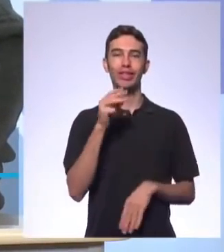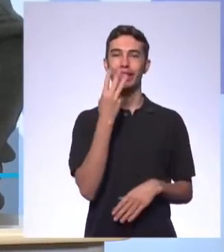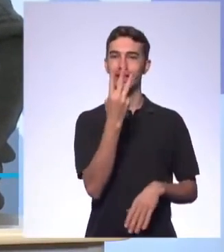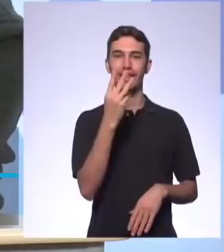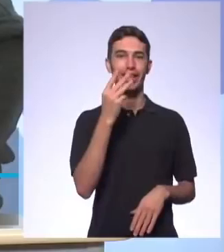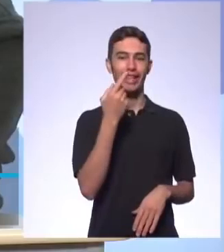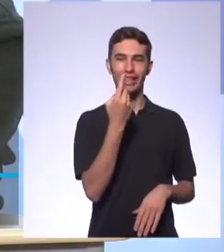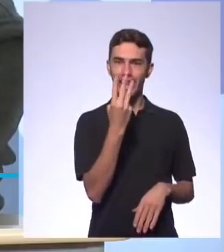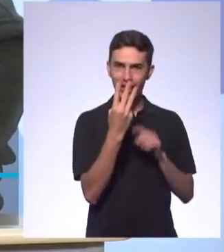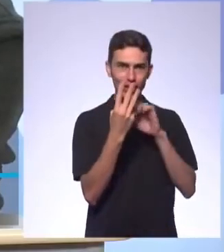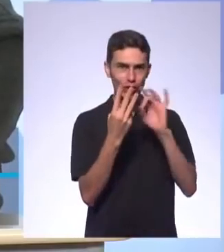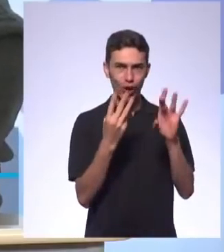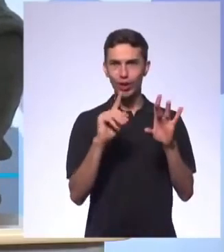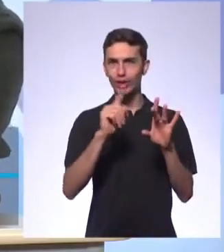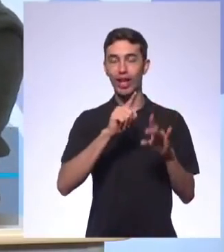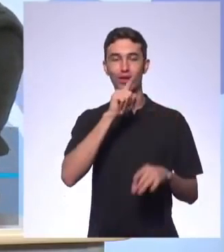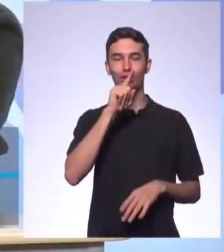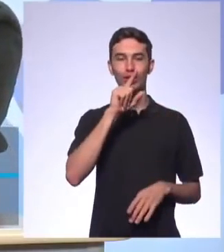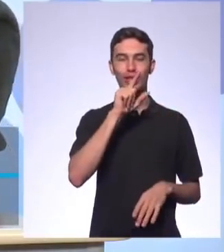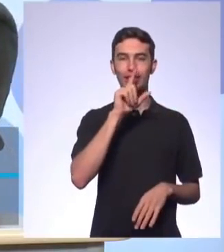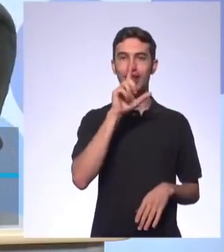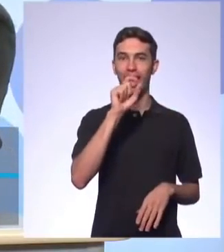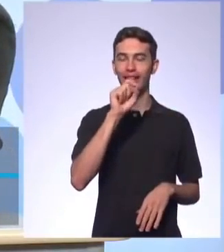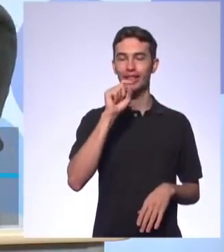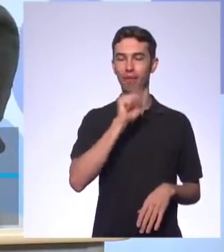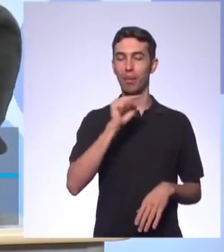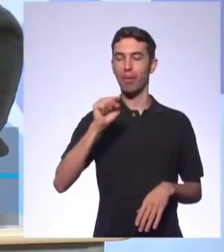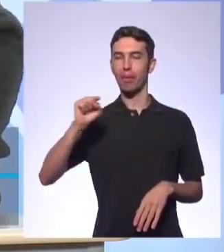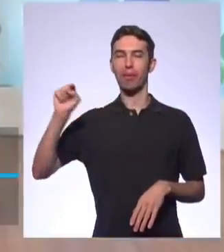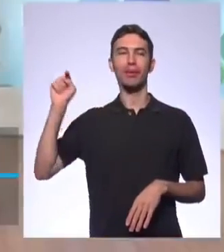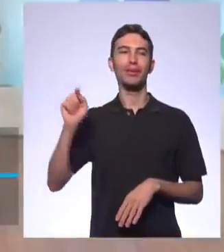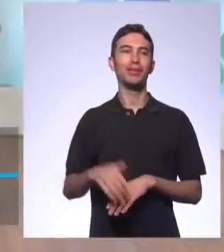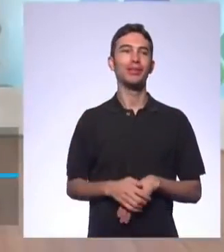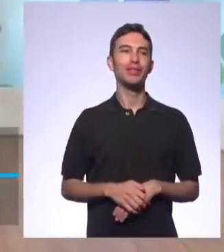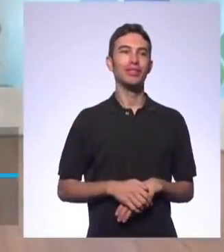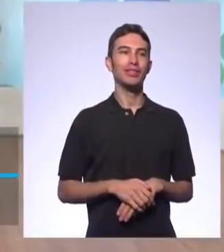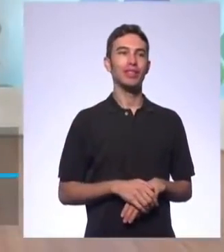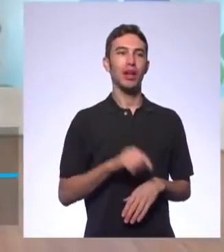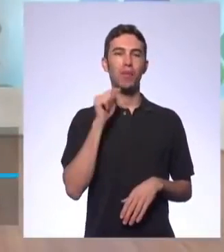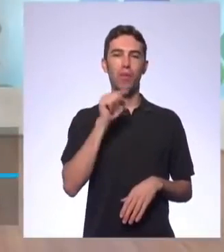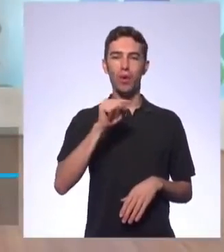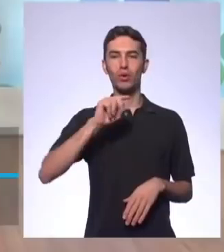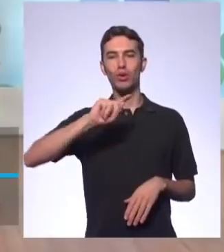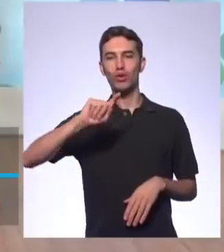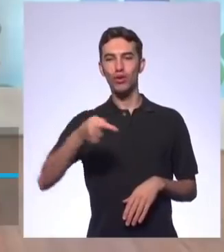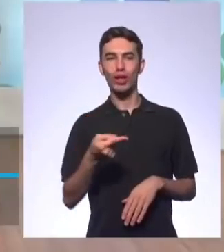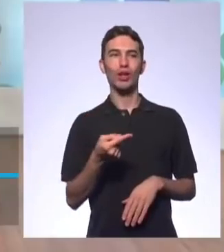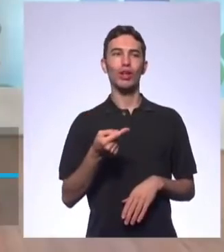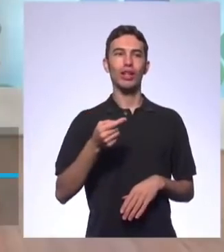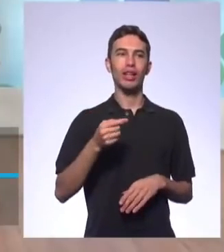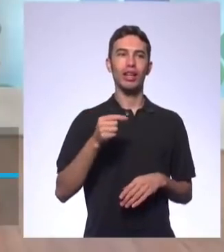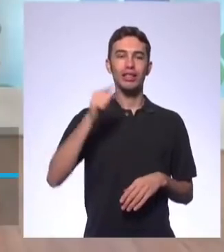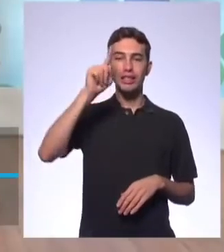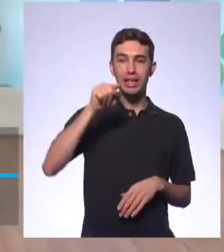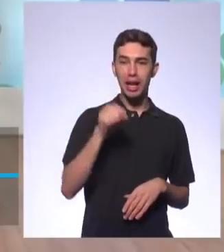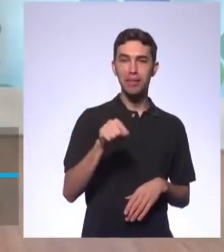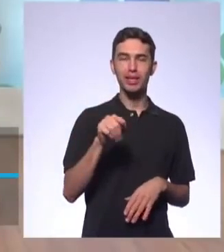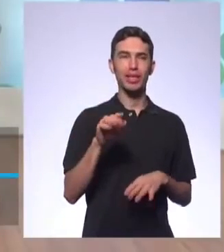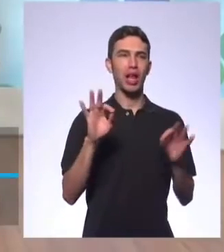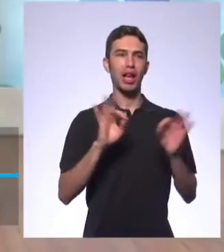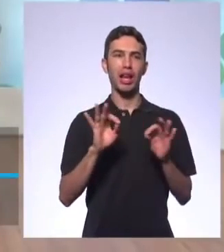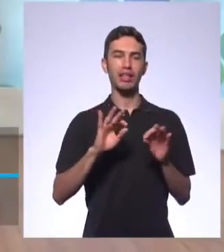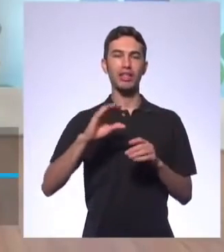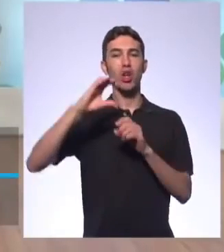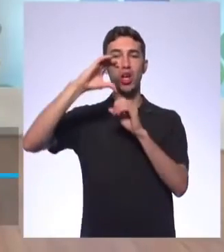é para separar uma frase da outra, eu já vi uns 10. Ao invés de utilizar ponto, vírgula, exclamação, qualquer coisa, só uma interrogação que a